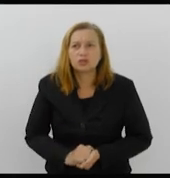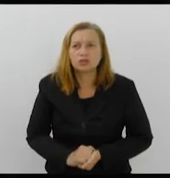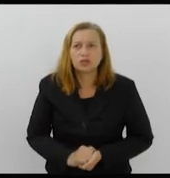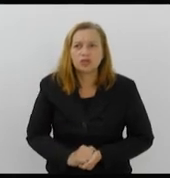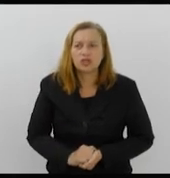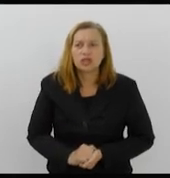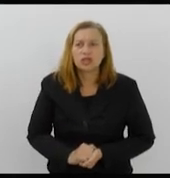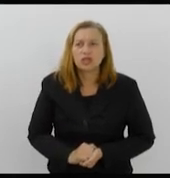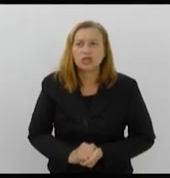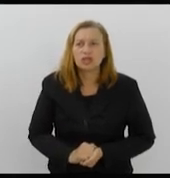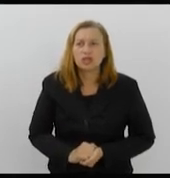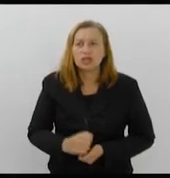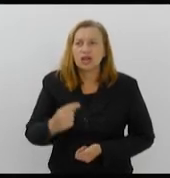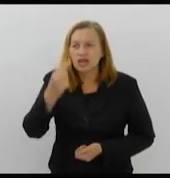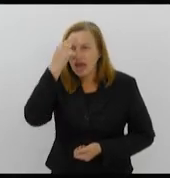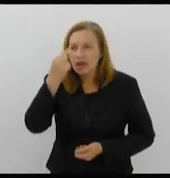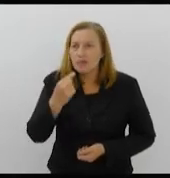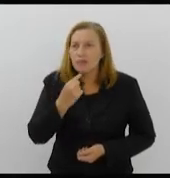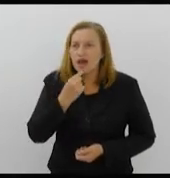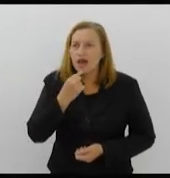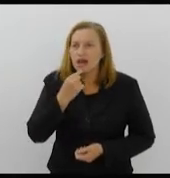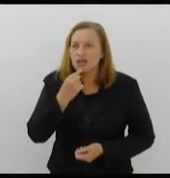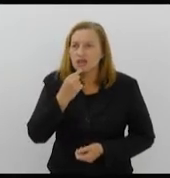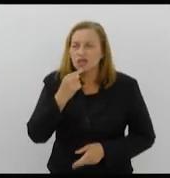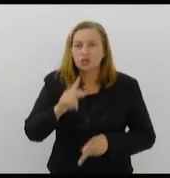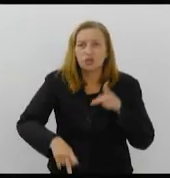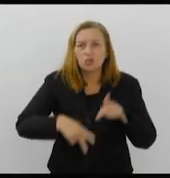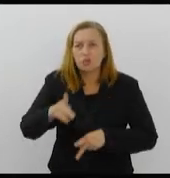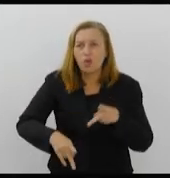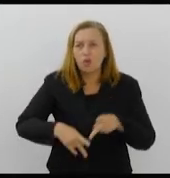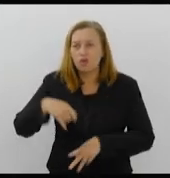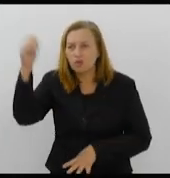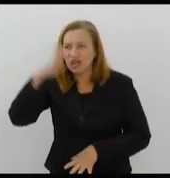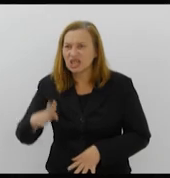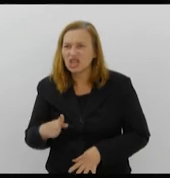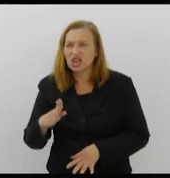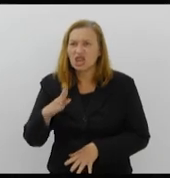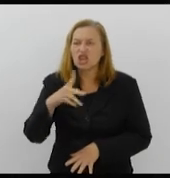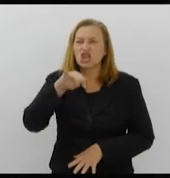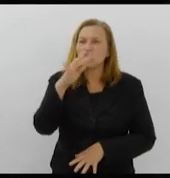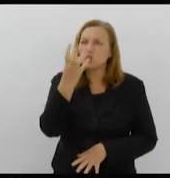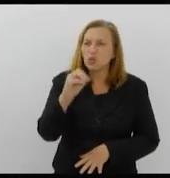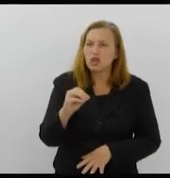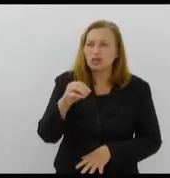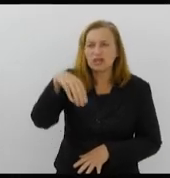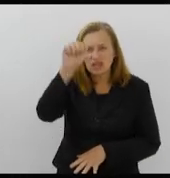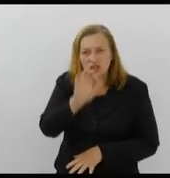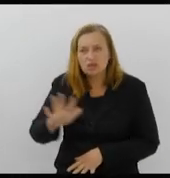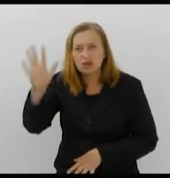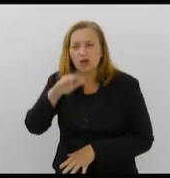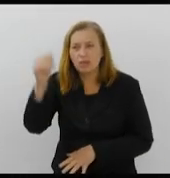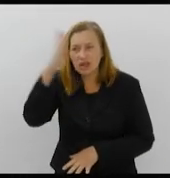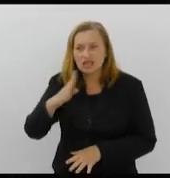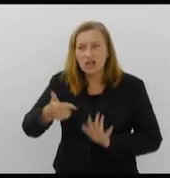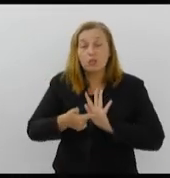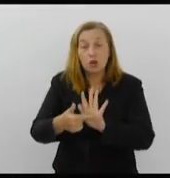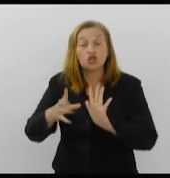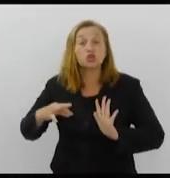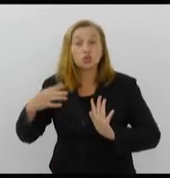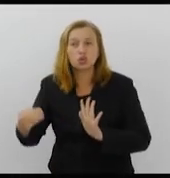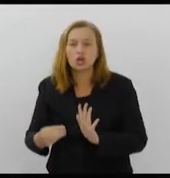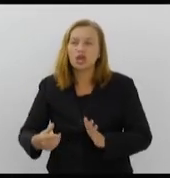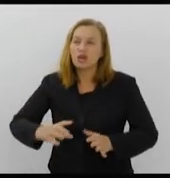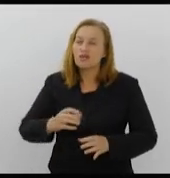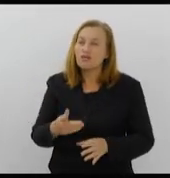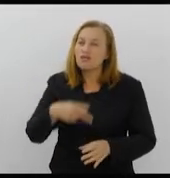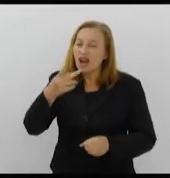que é a imagem da nossa nação. E o hino nacional brasileiro retrata tudo isso. Então, quero deixar aqui o